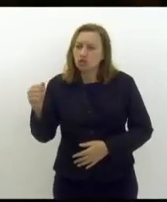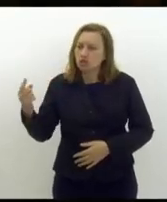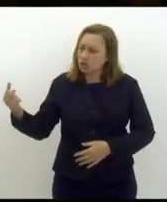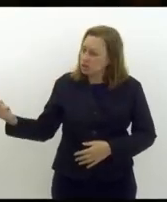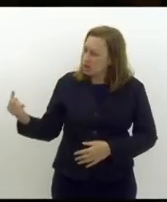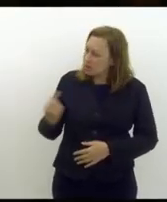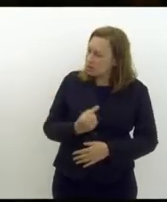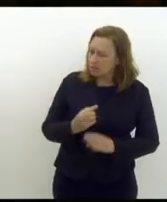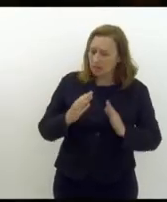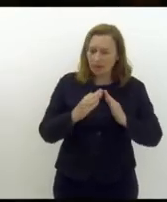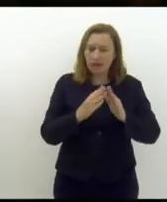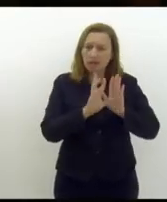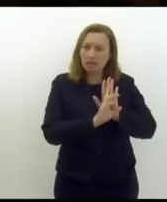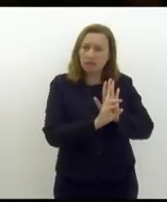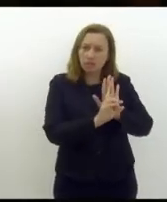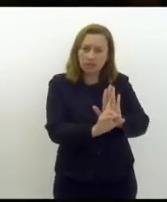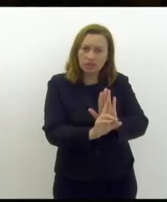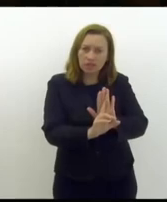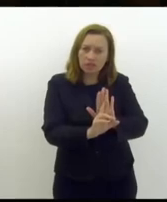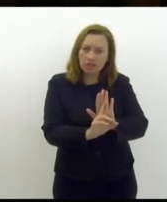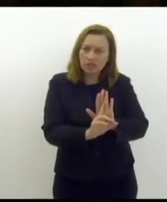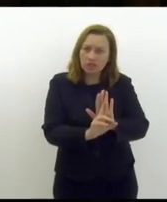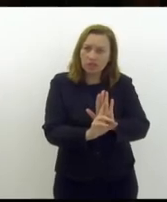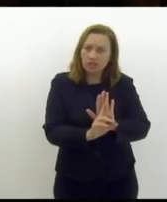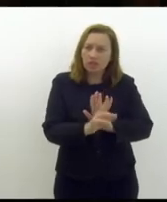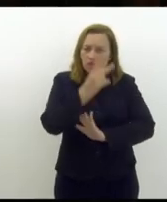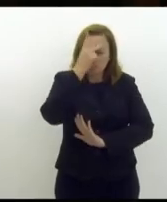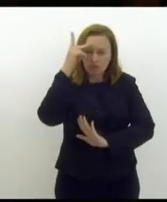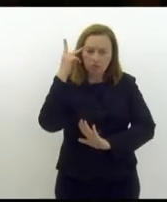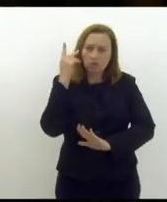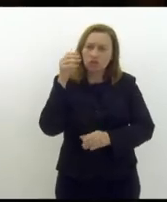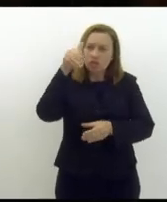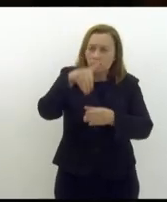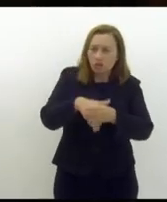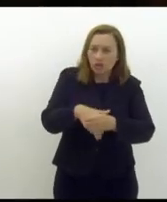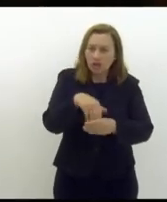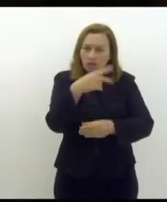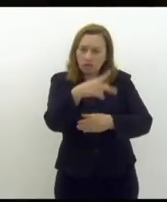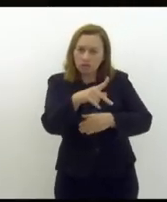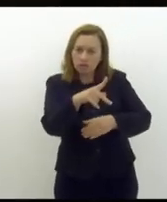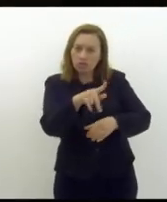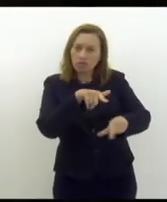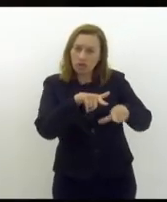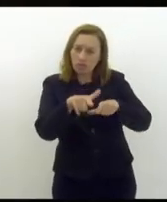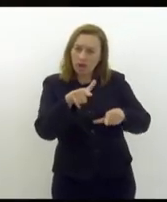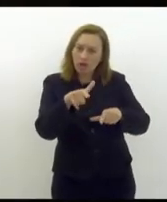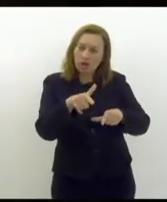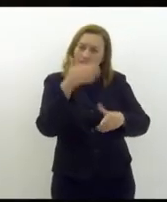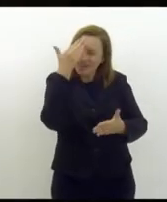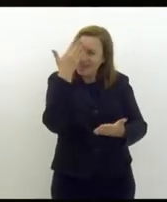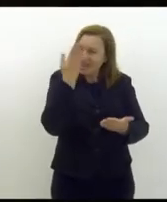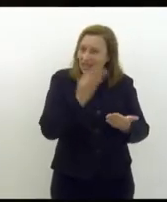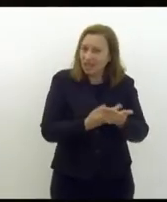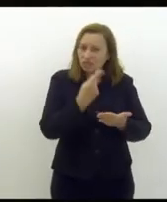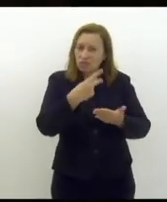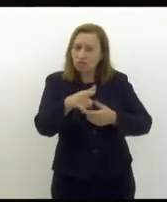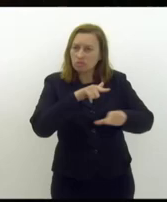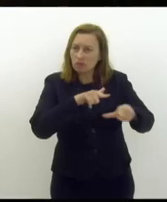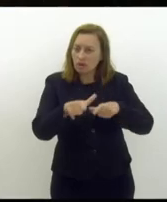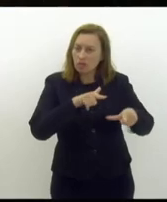essa casa representar os eleitores que lhe confiaram um mandato num gesto de ingratidão